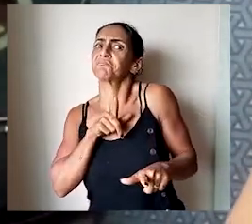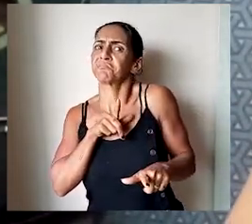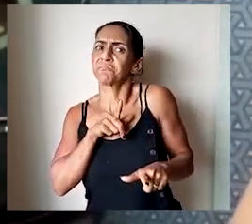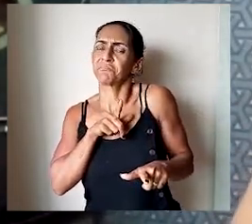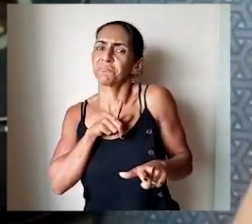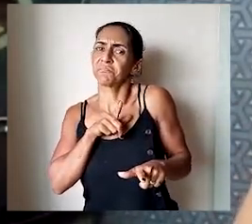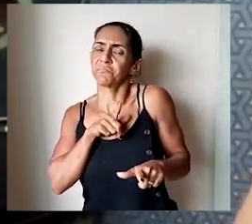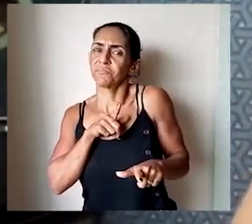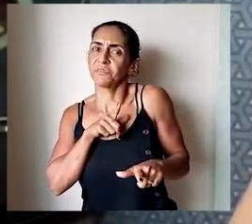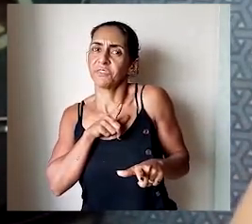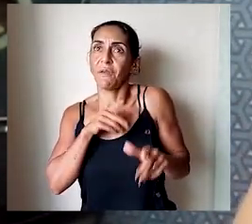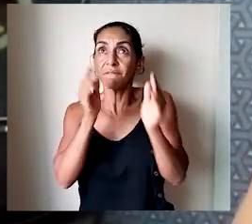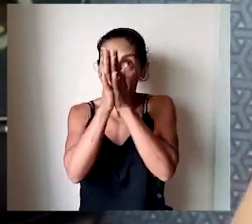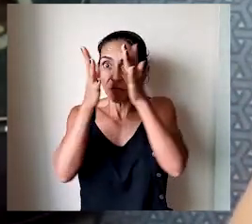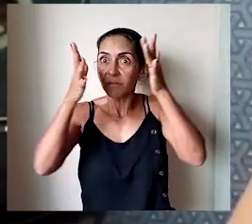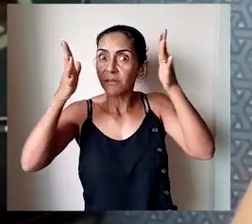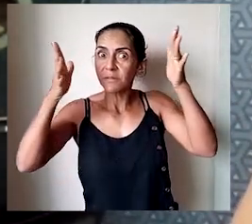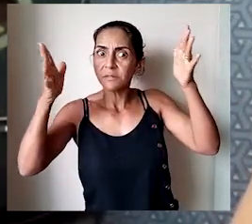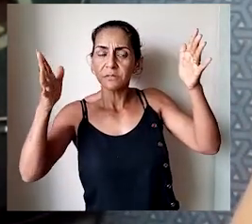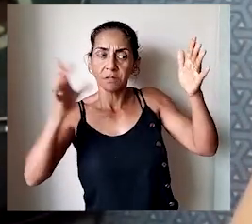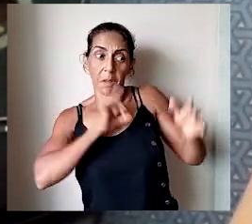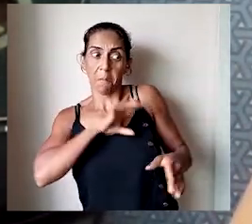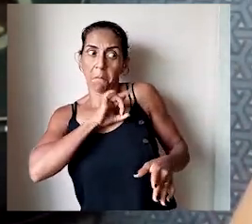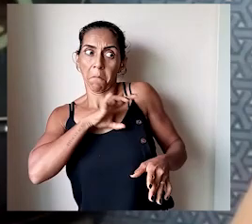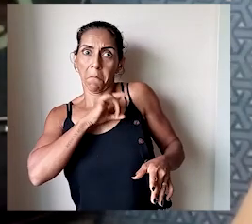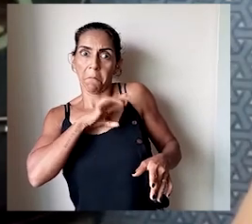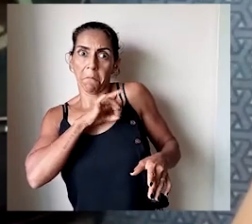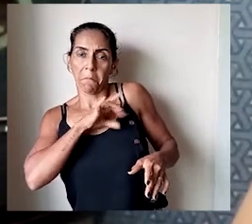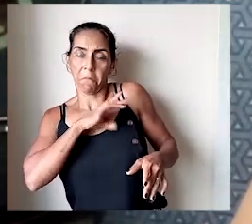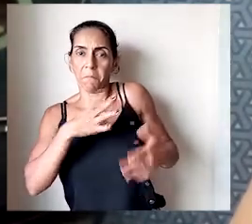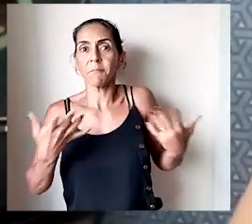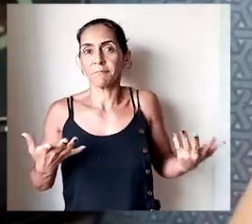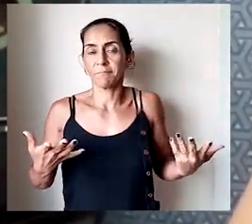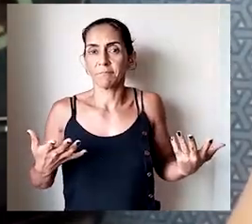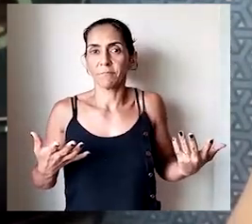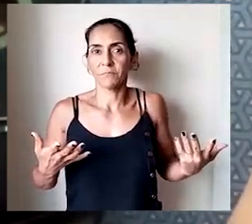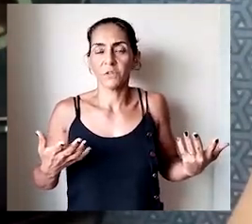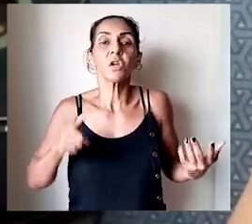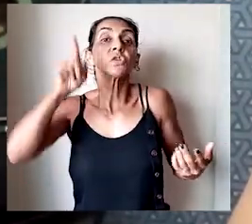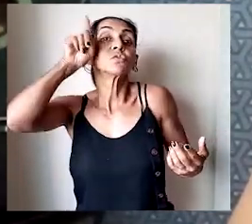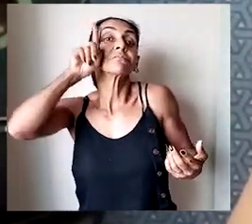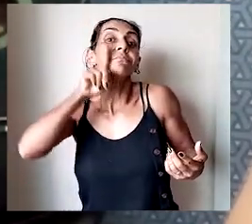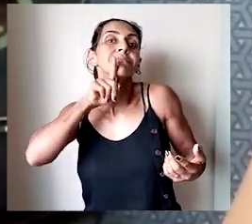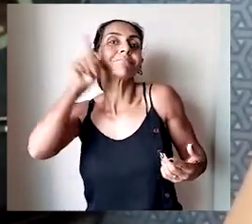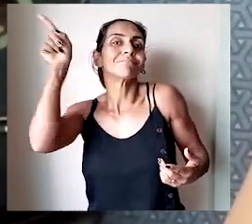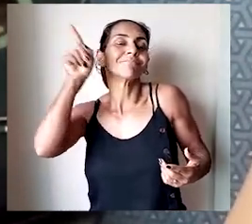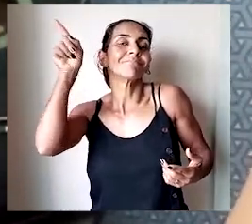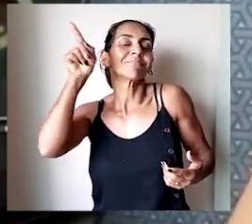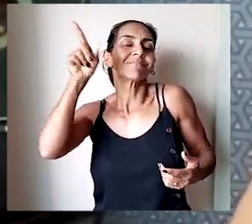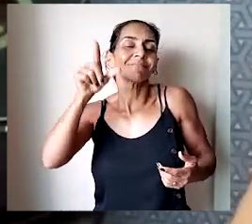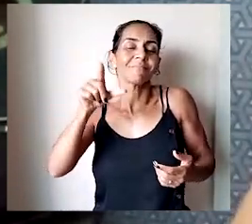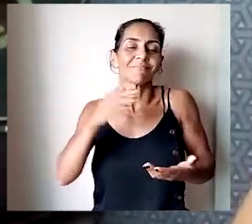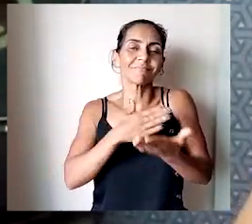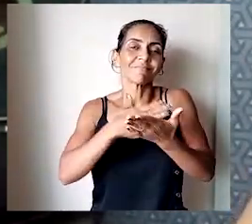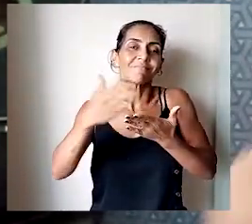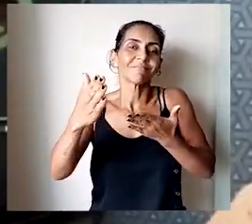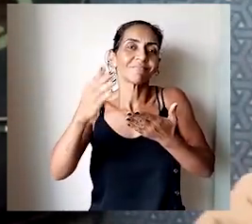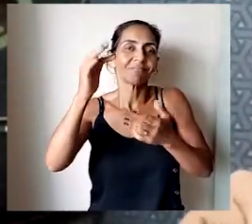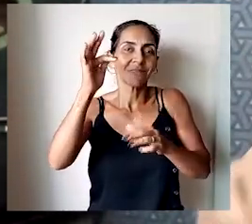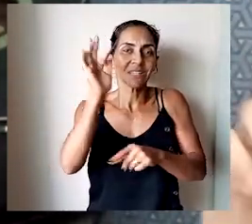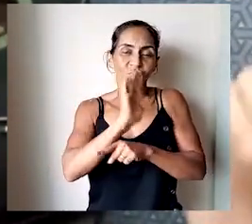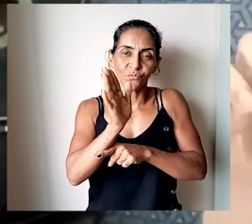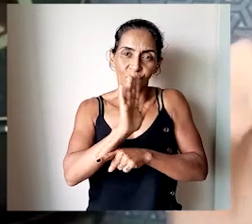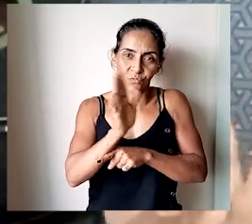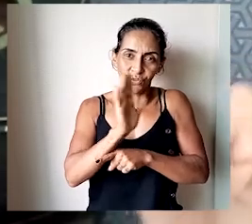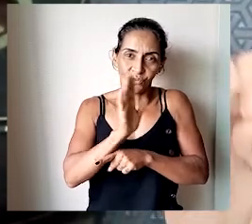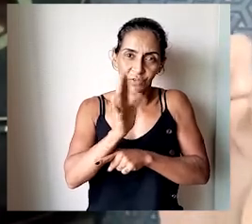é animação, fantasia e suspense. O país de origem é Estados Unidos. E a voz da Coraline